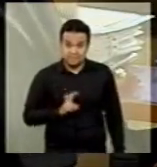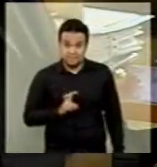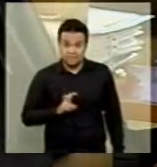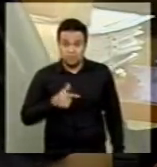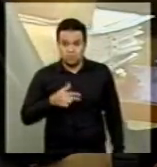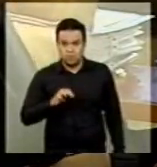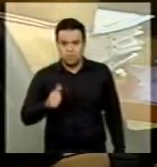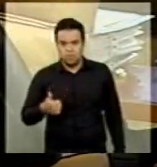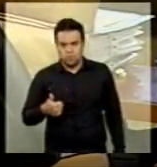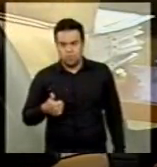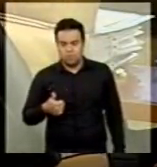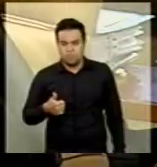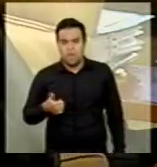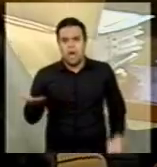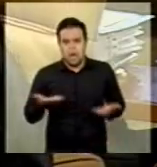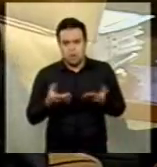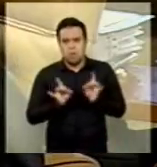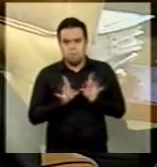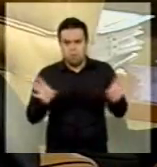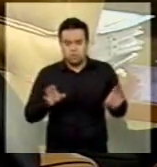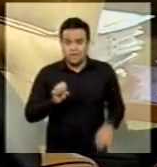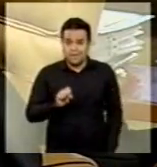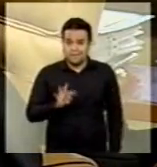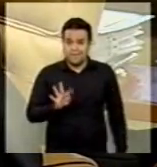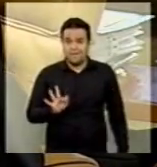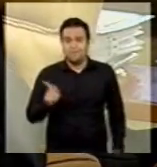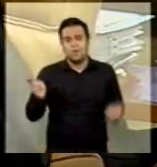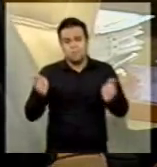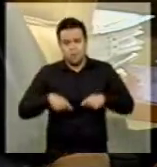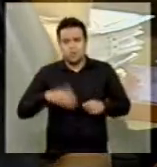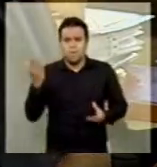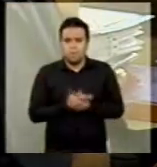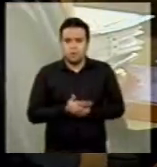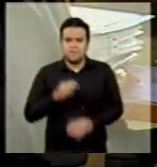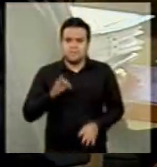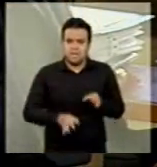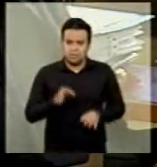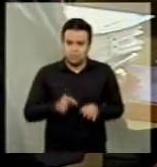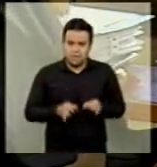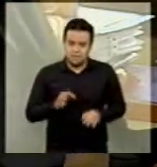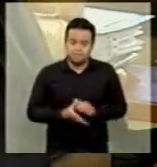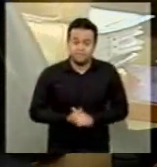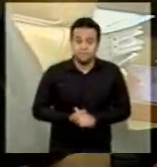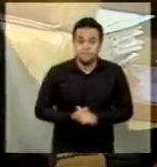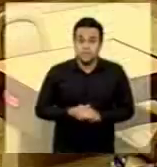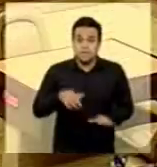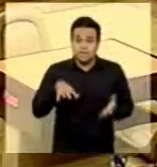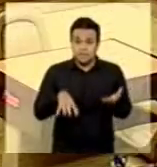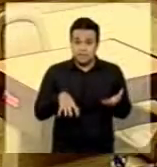2001, o Supremo pode processar e julgar, e a respectiva casa